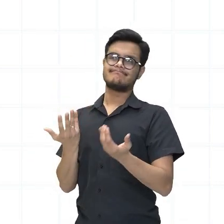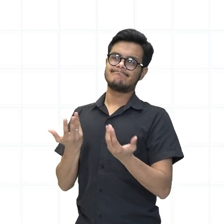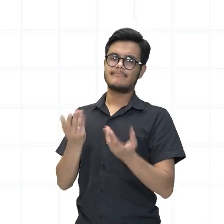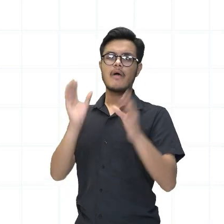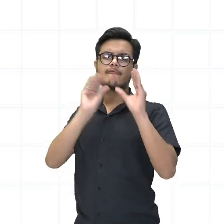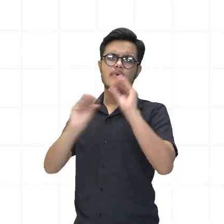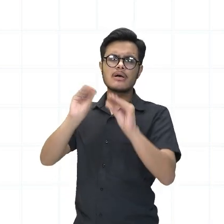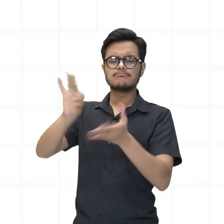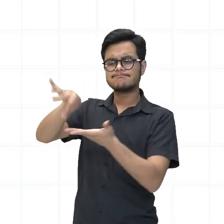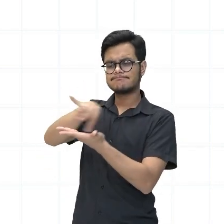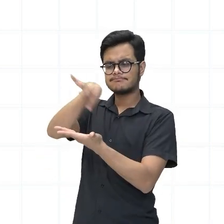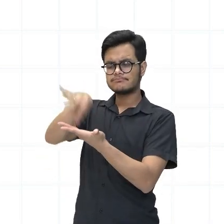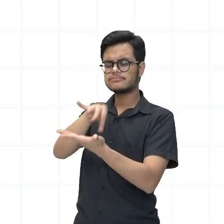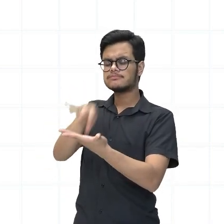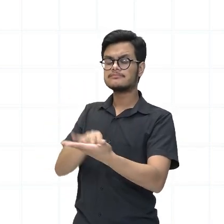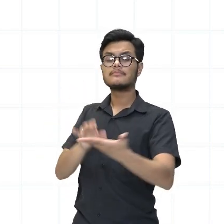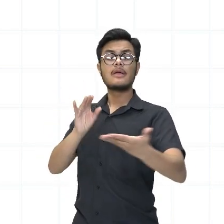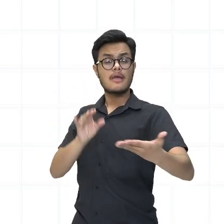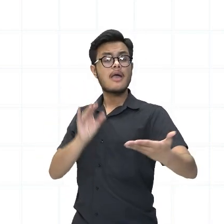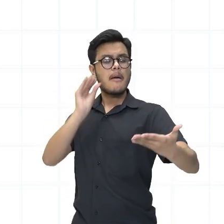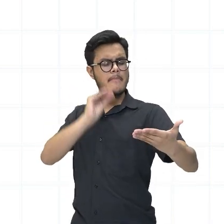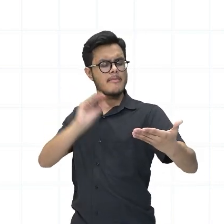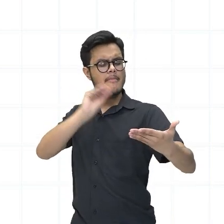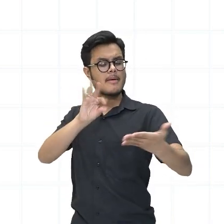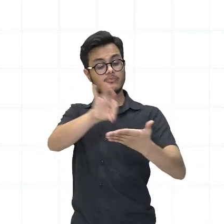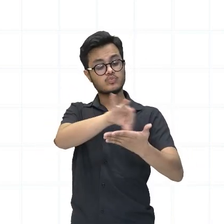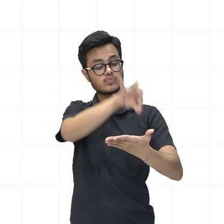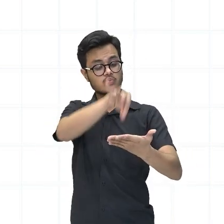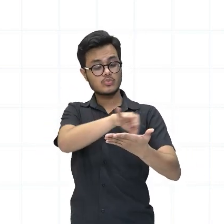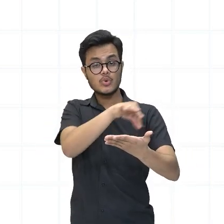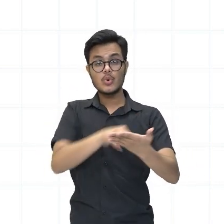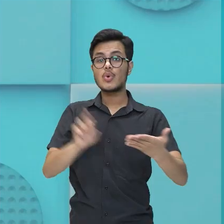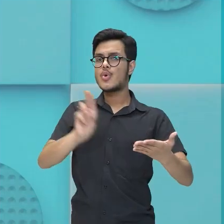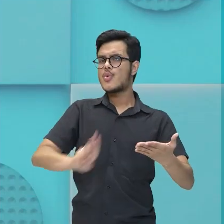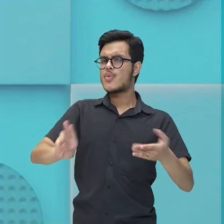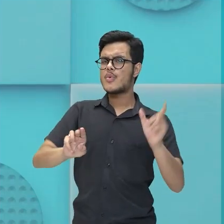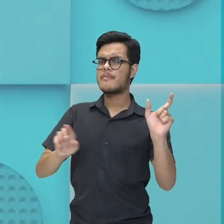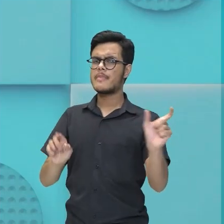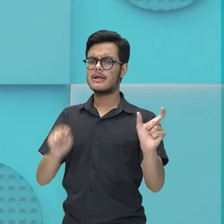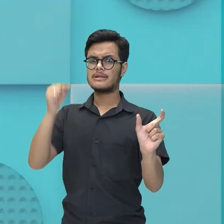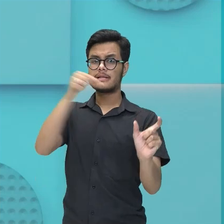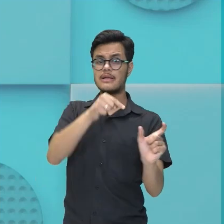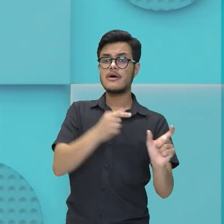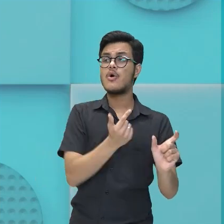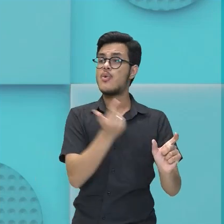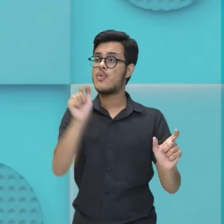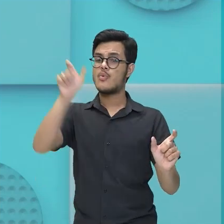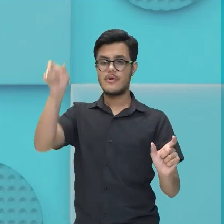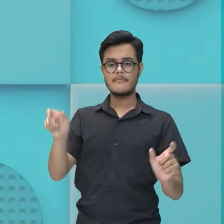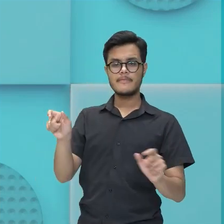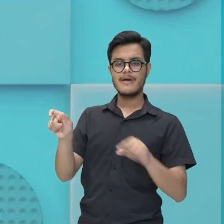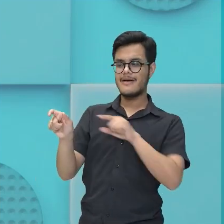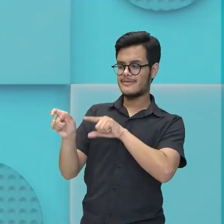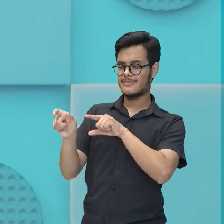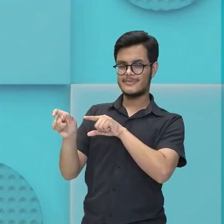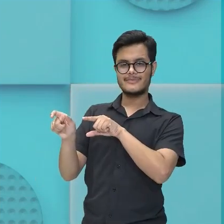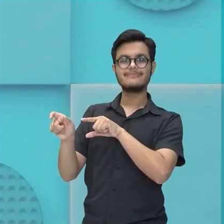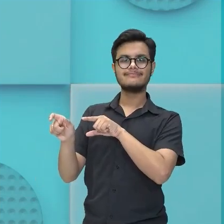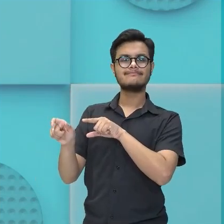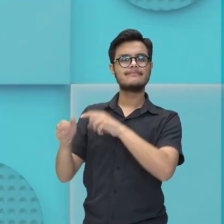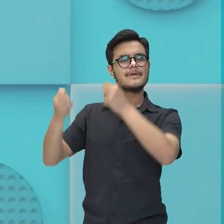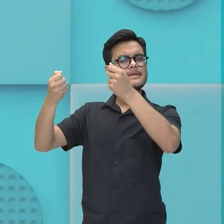a pessoa que escreve a reportagem utiliza as palavras de outra pessoa para falar